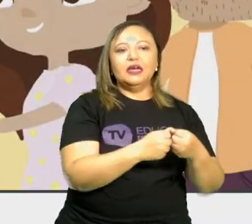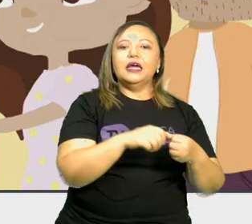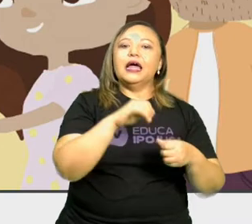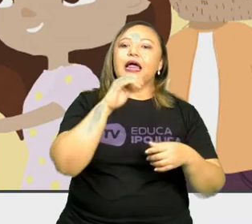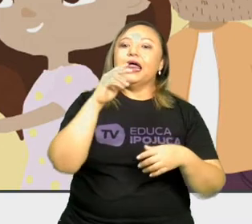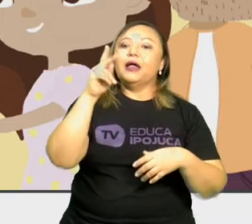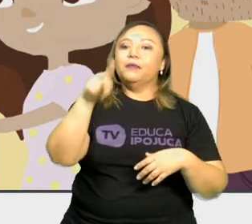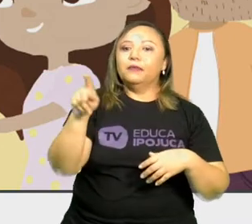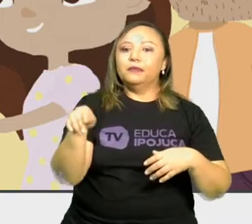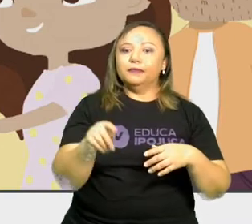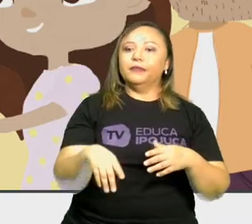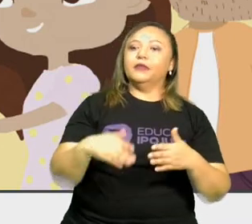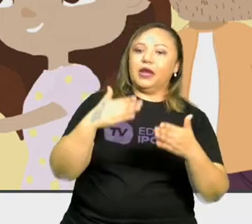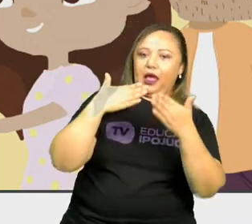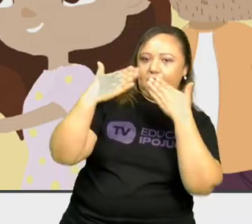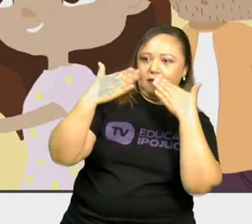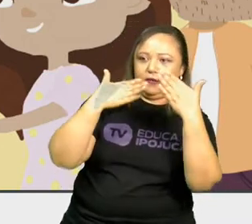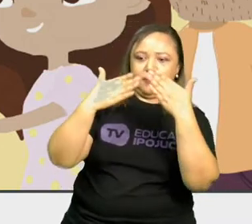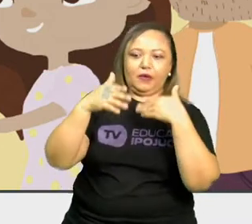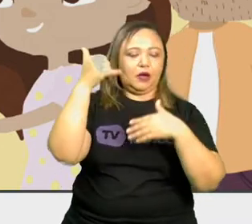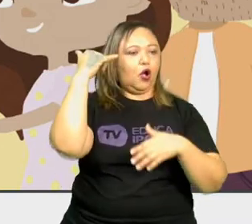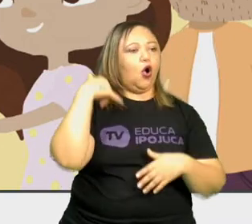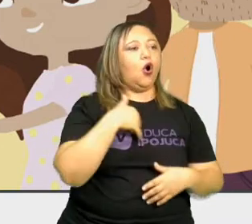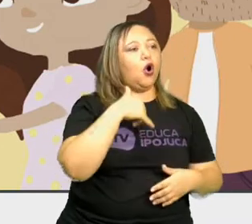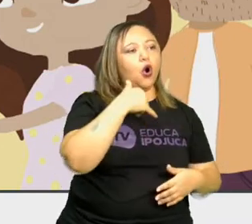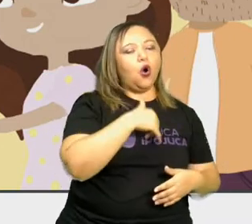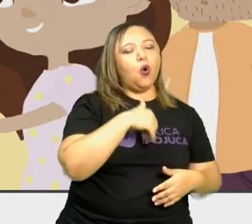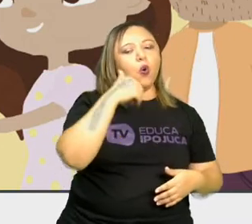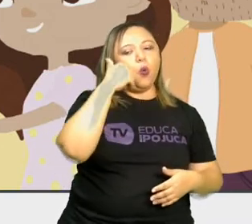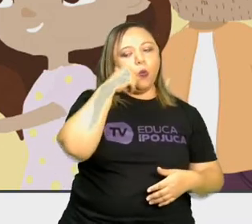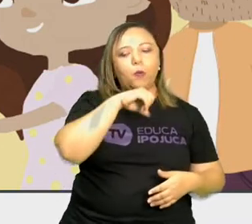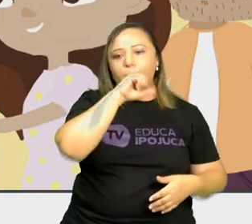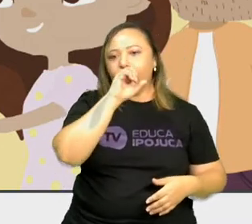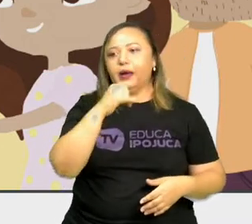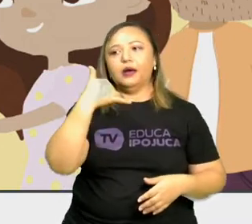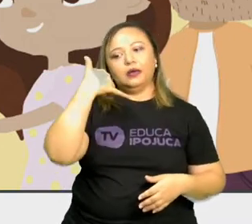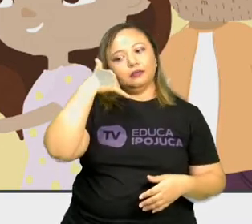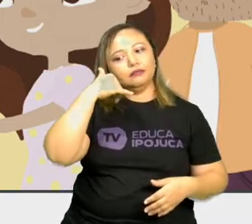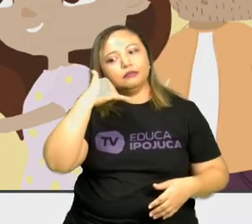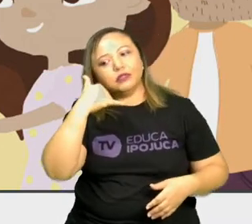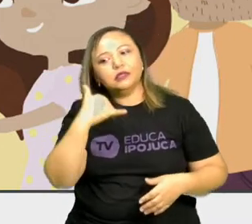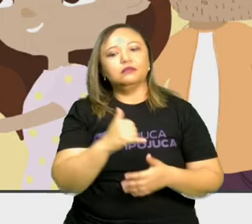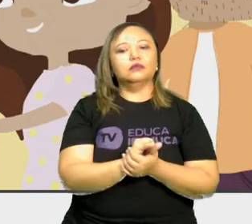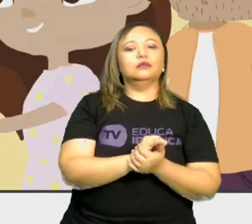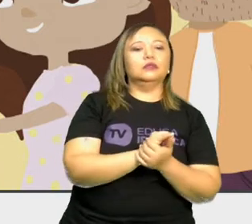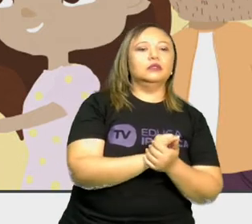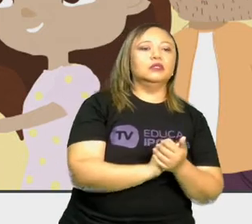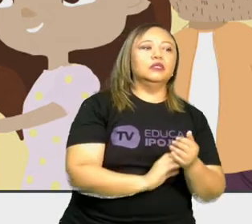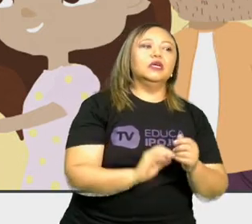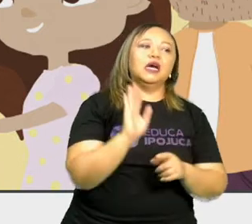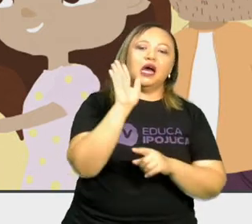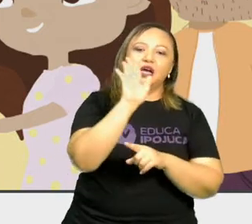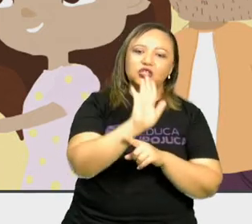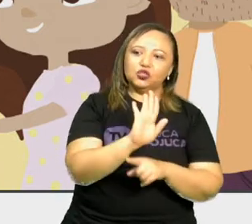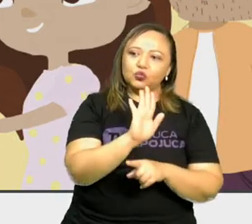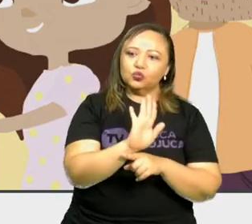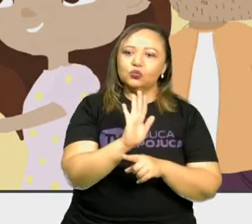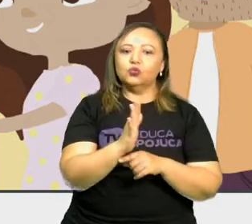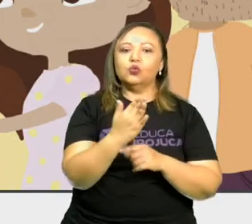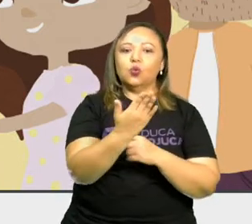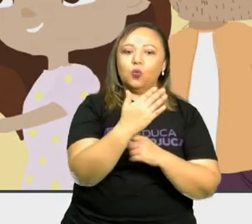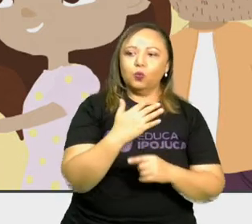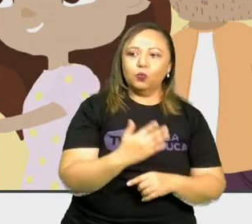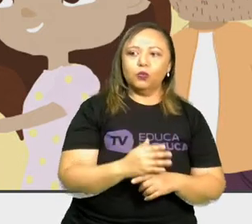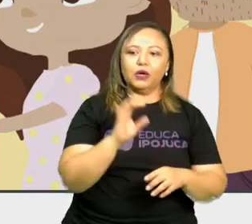pais e também conosco. Já ainda bem que existem telemóveis e computadores, pois ajudamos-nos a estar